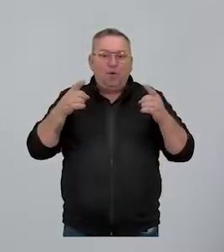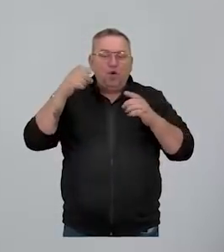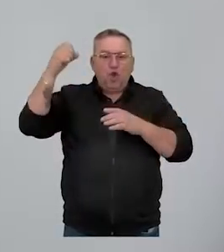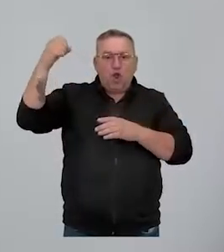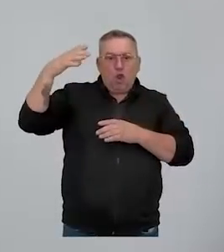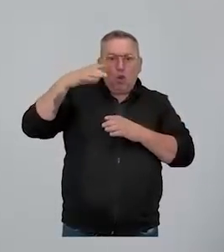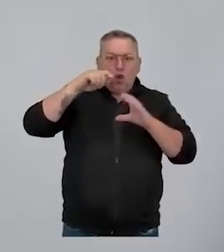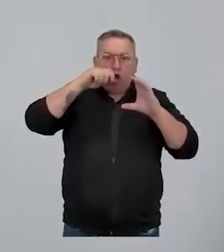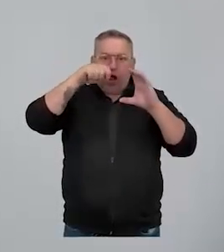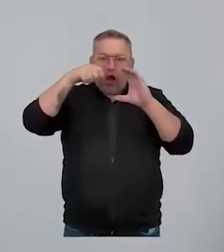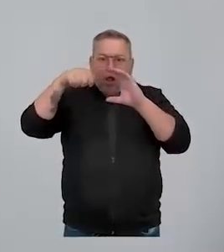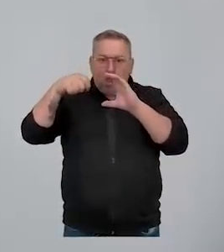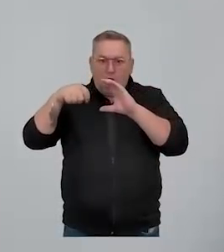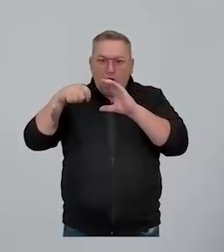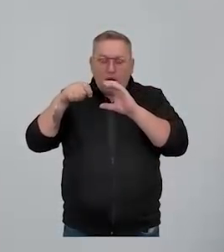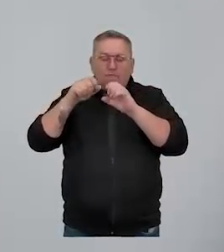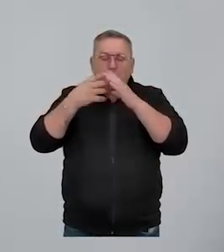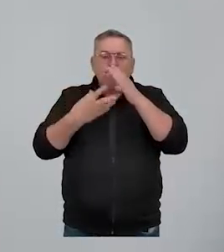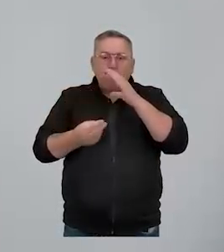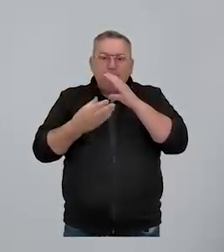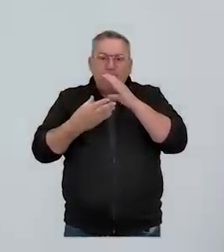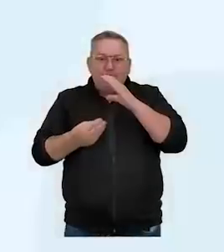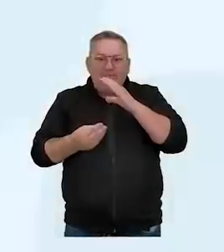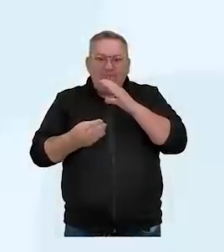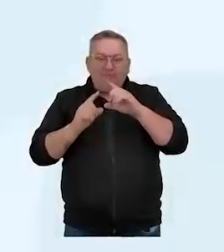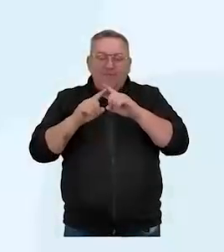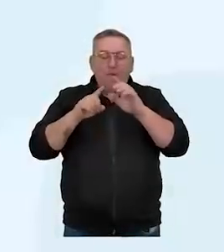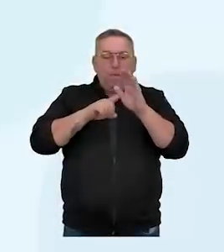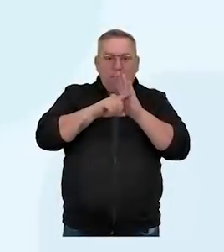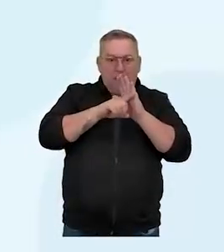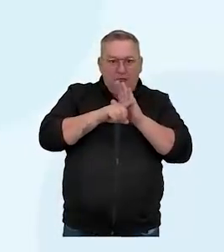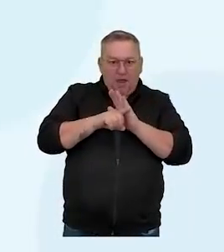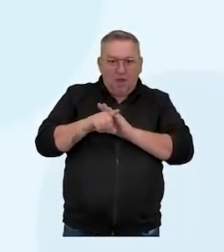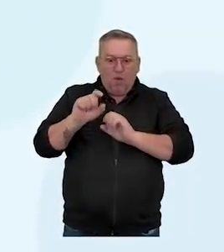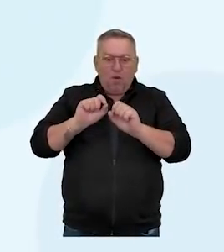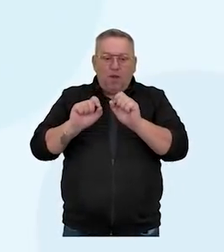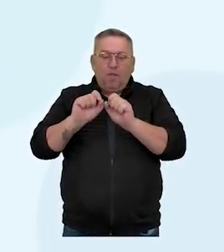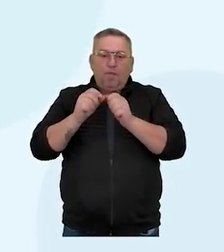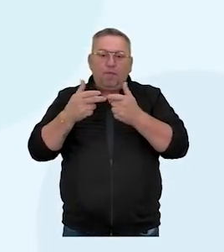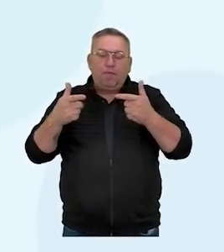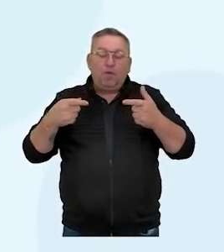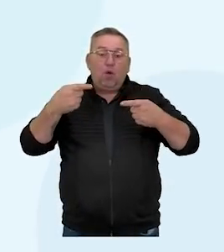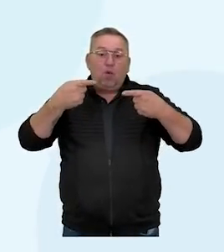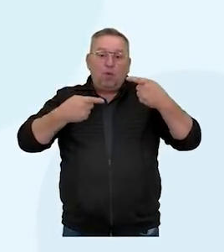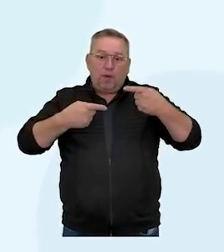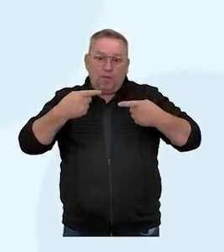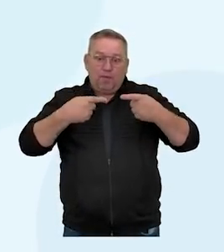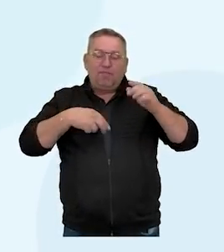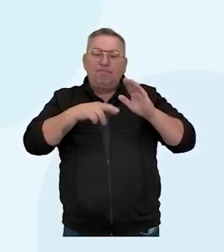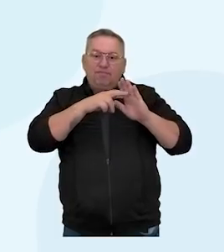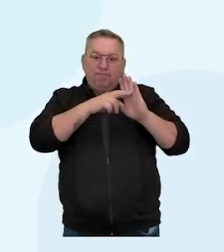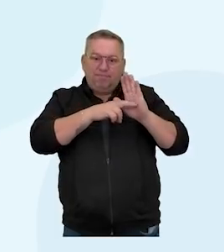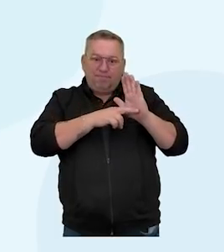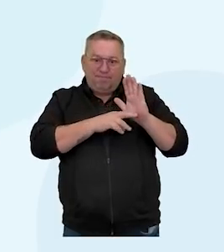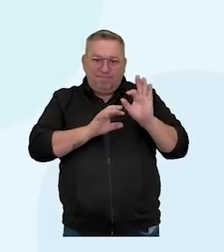ação, gravando. Vamos ao tema da aula? Pesquisando e produzindo um debate regrado.